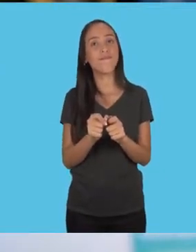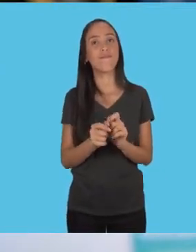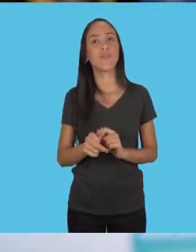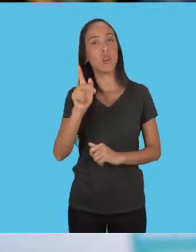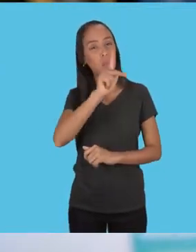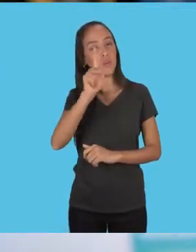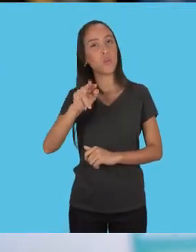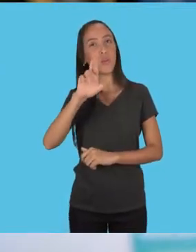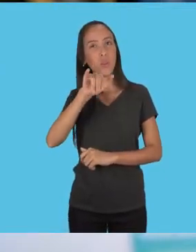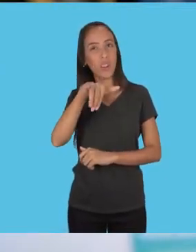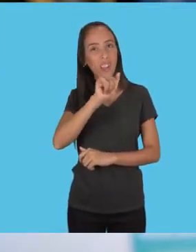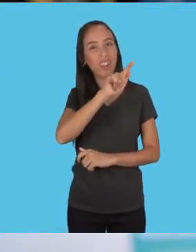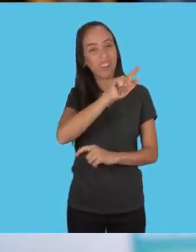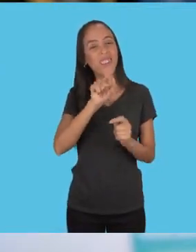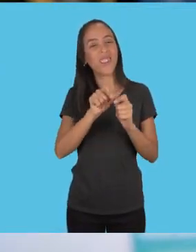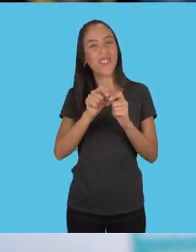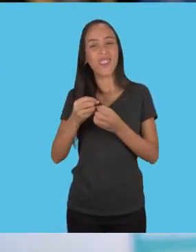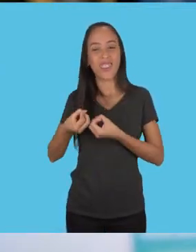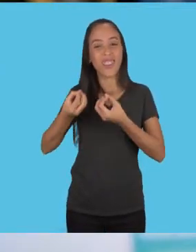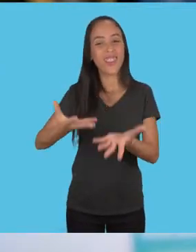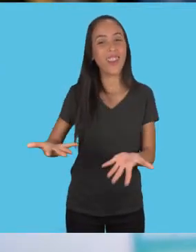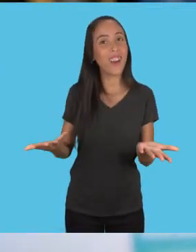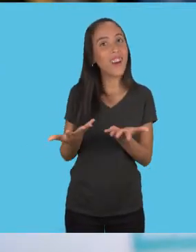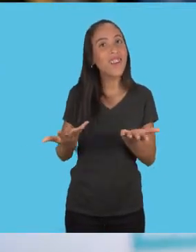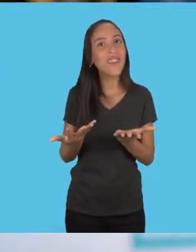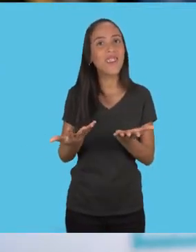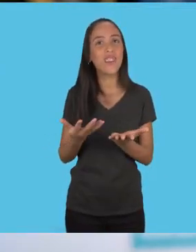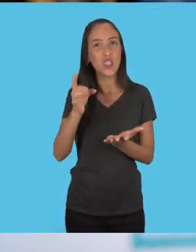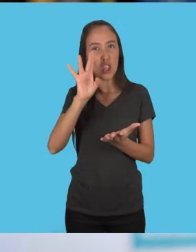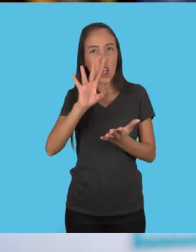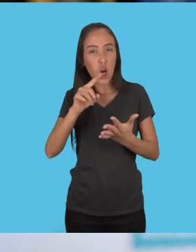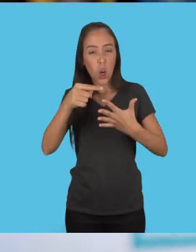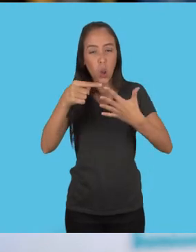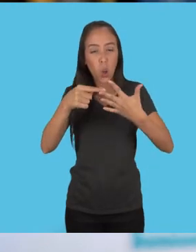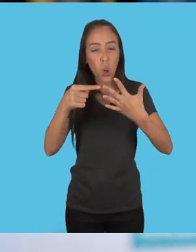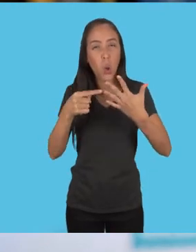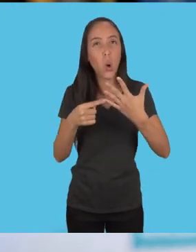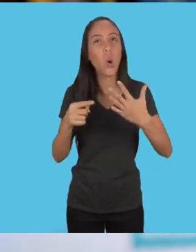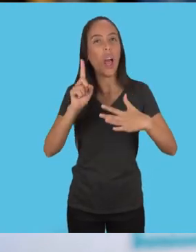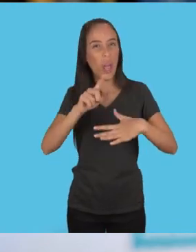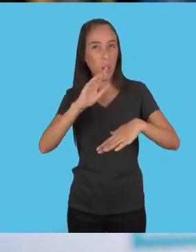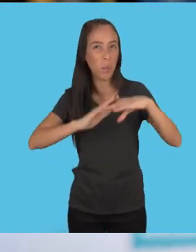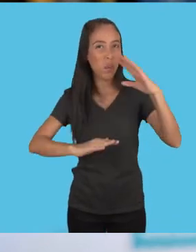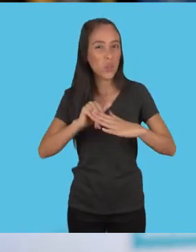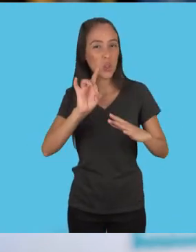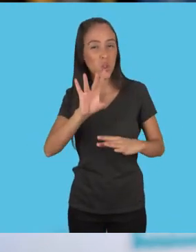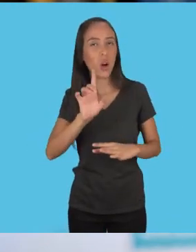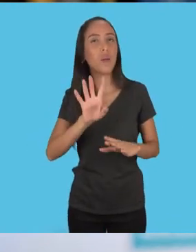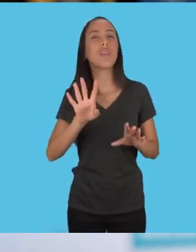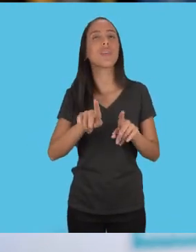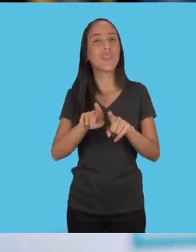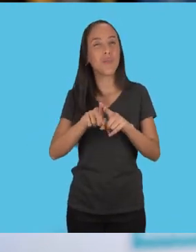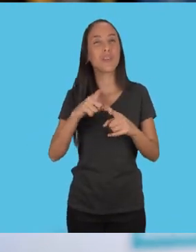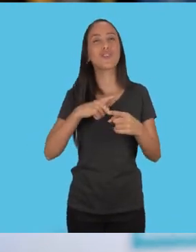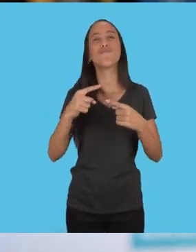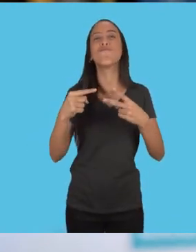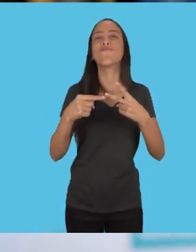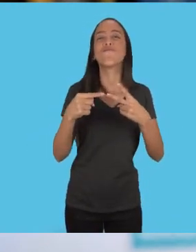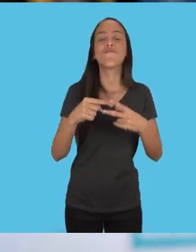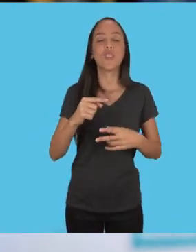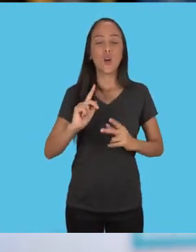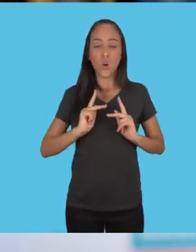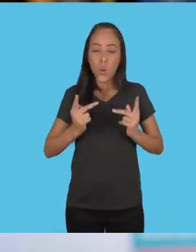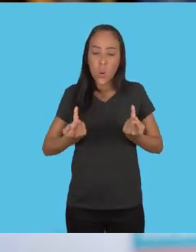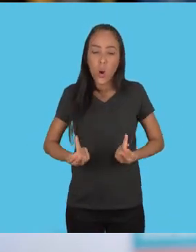Rei, ele deixa esse legado. Não é só o aspecto profissional, mas o aspecto da humanidade, de respeitar